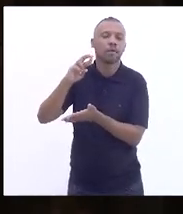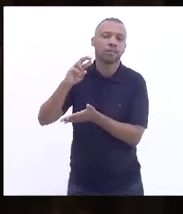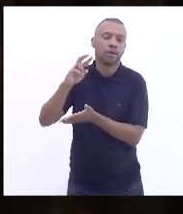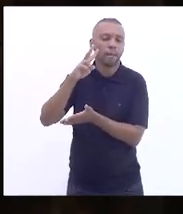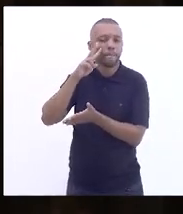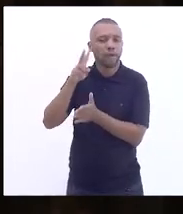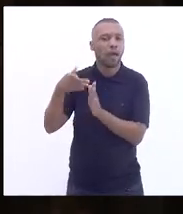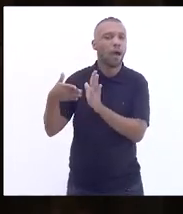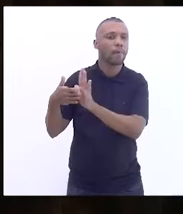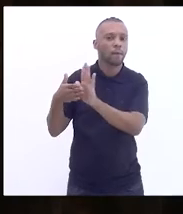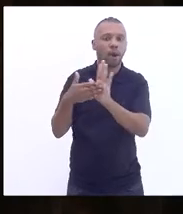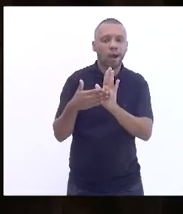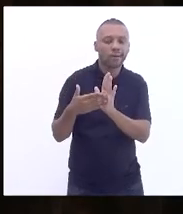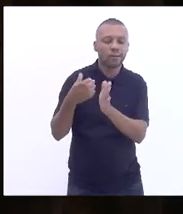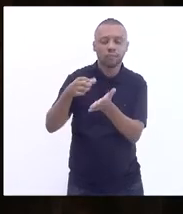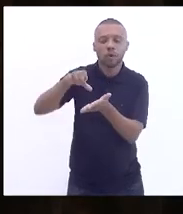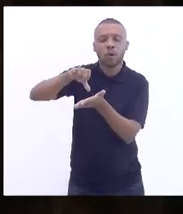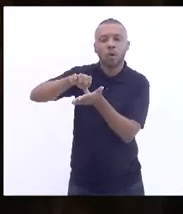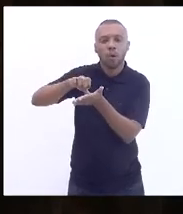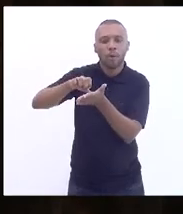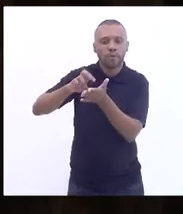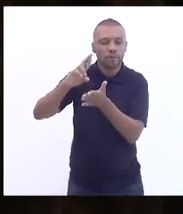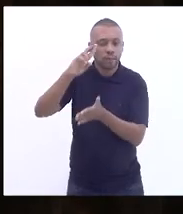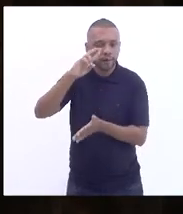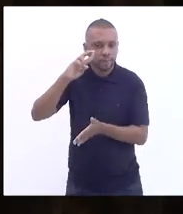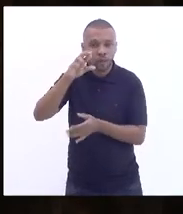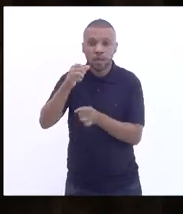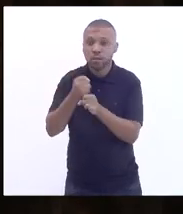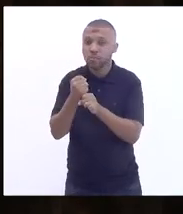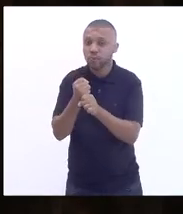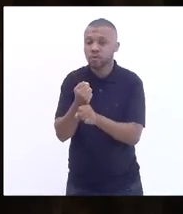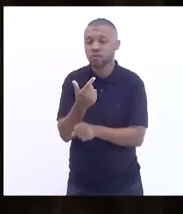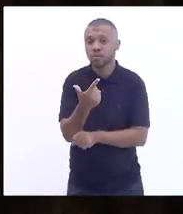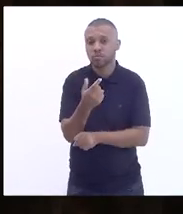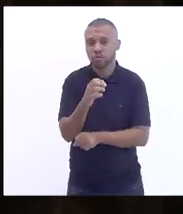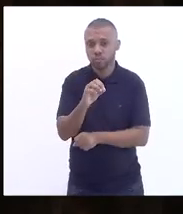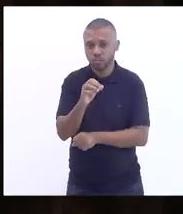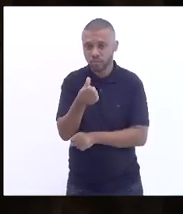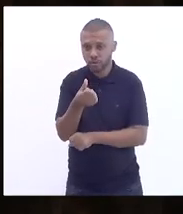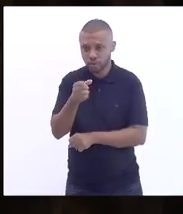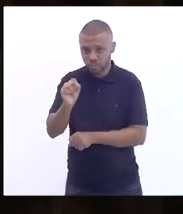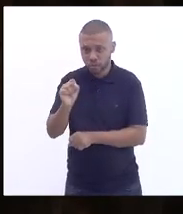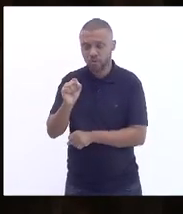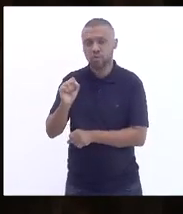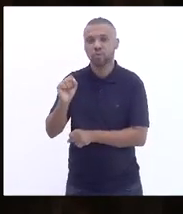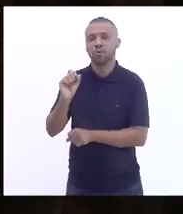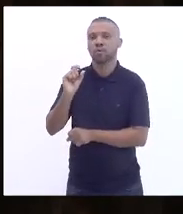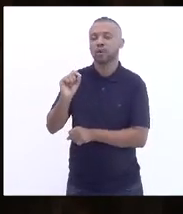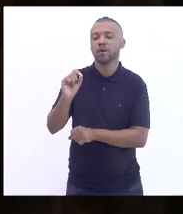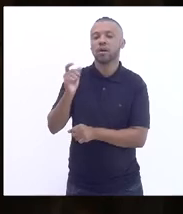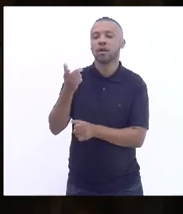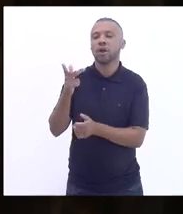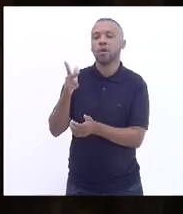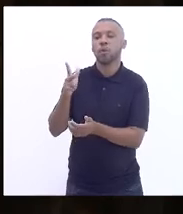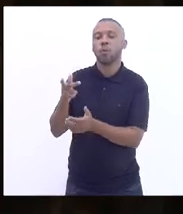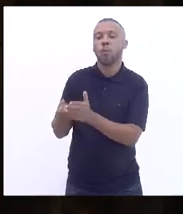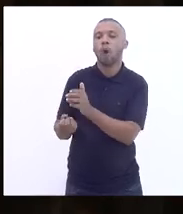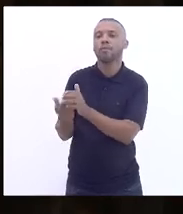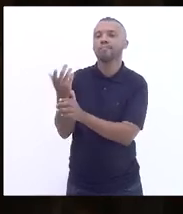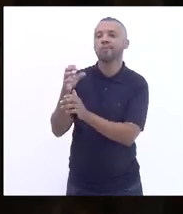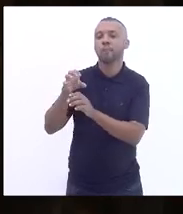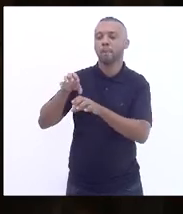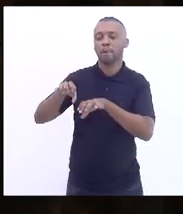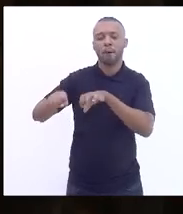dente ou o observa atuais 2018 com ocupação do Exército no Rio de